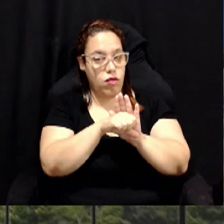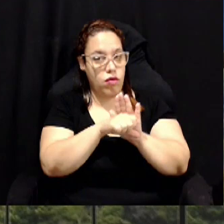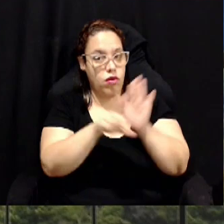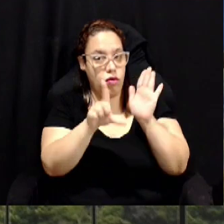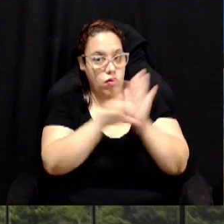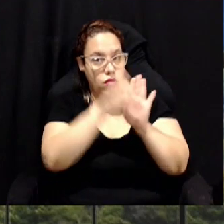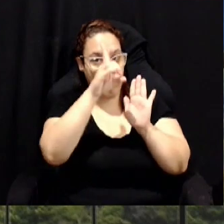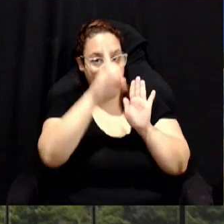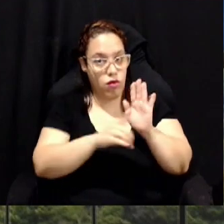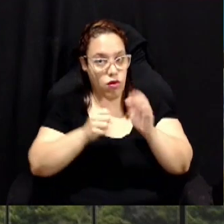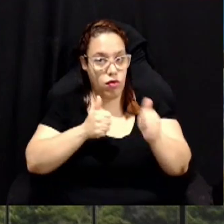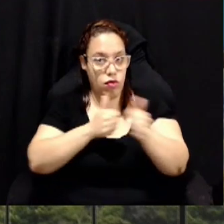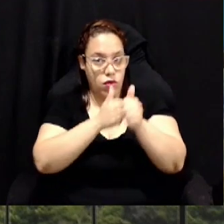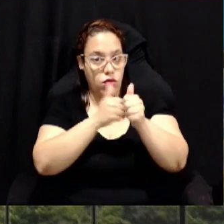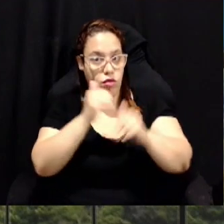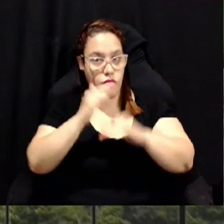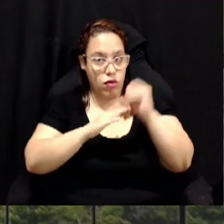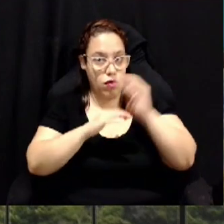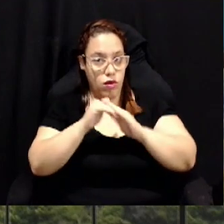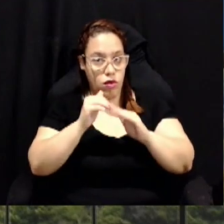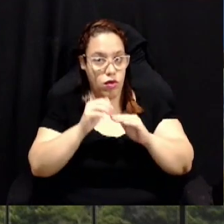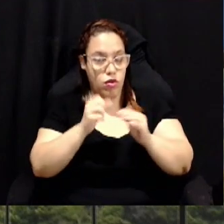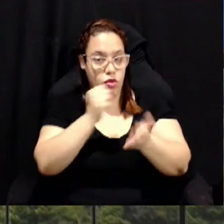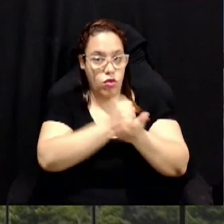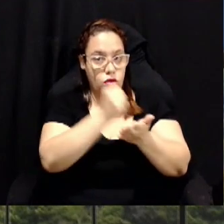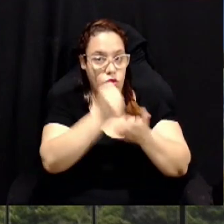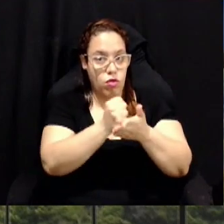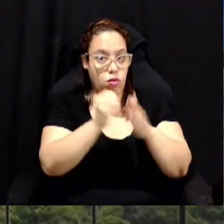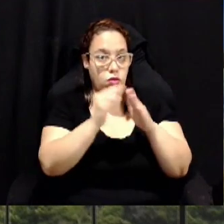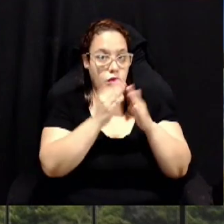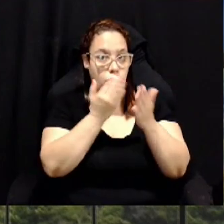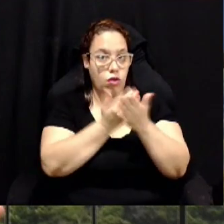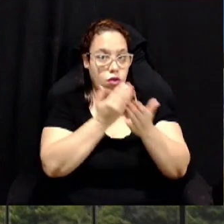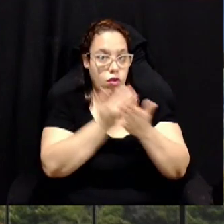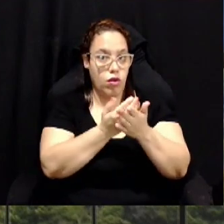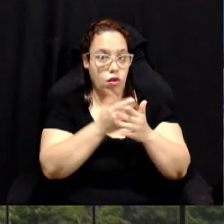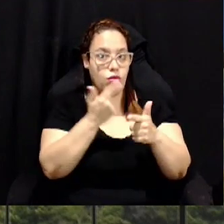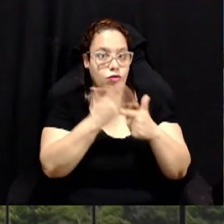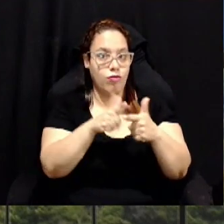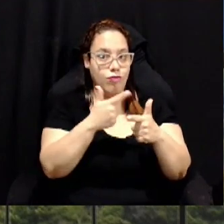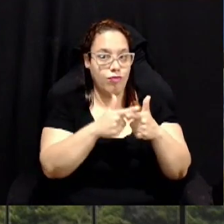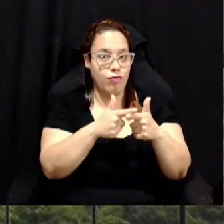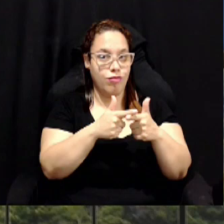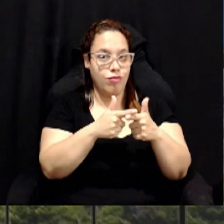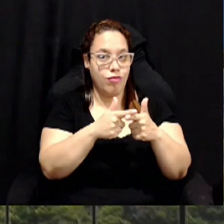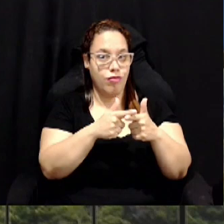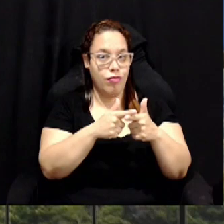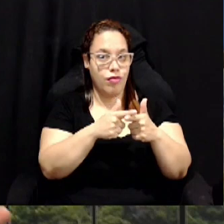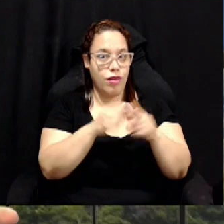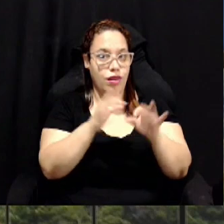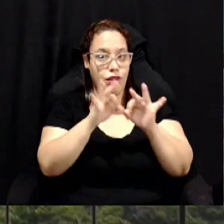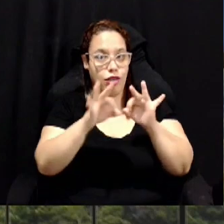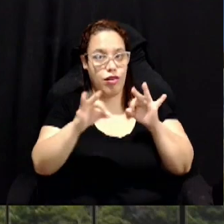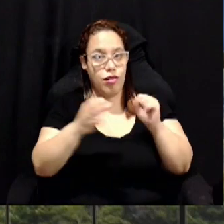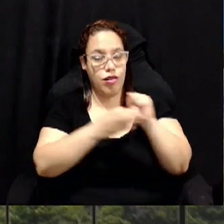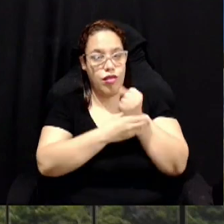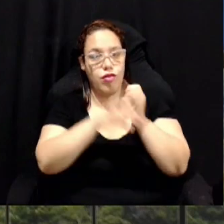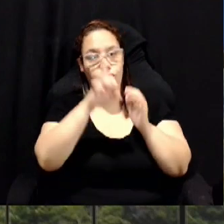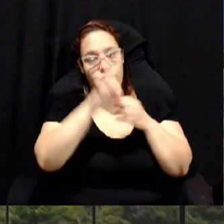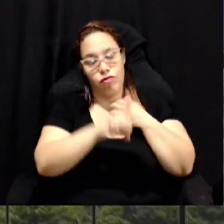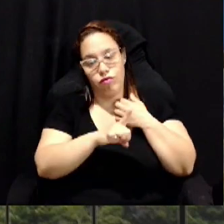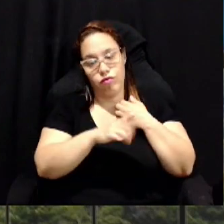acompanhante contratado pelo colégio, entre outros problemas. Estamos longe, então, da garantia de direitos às